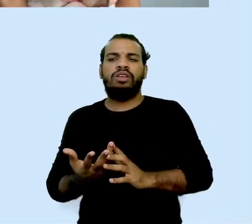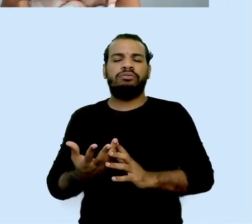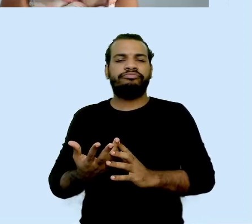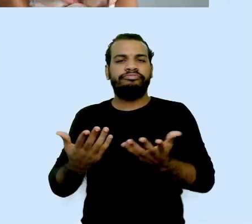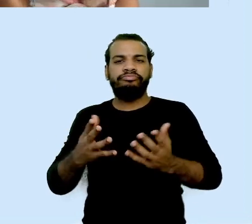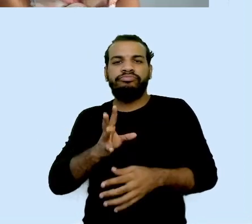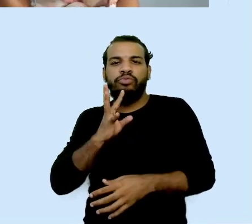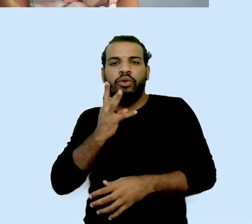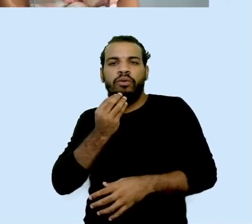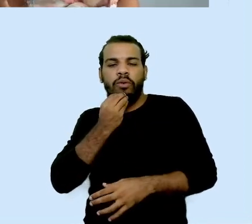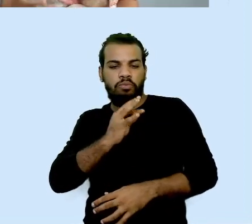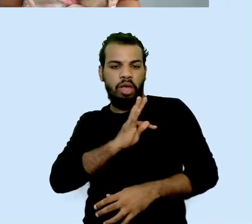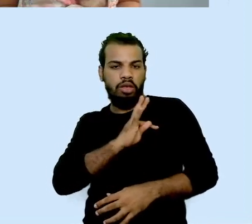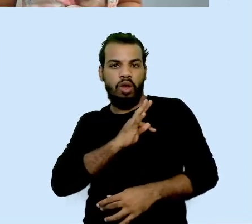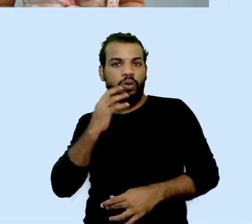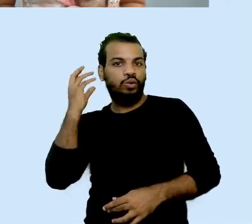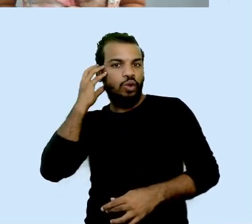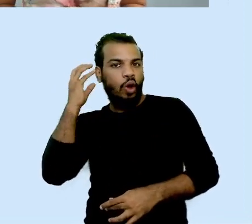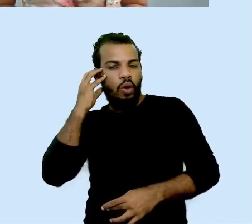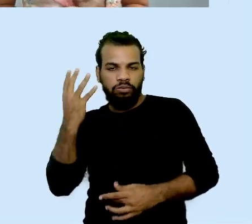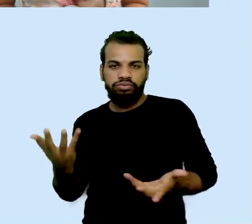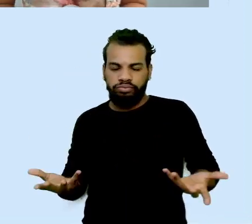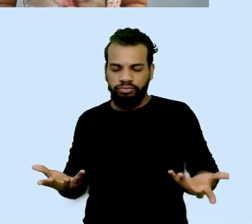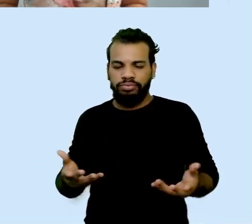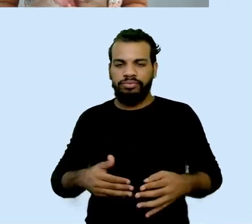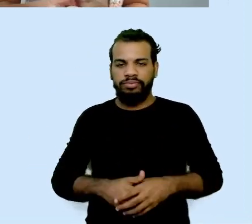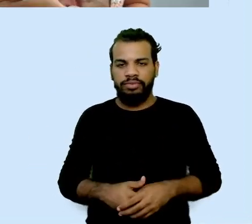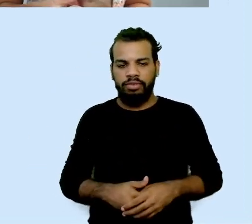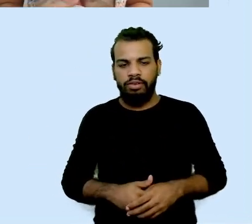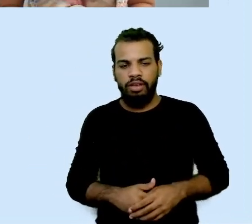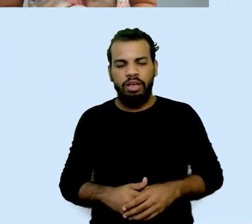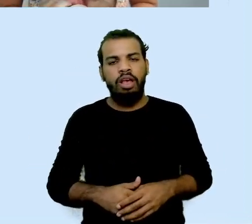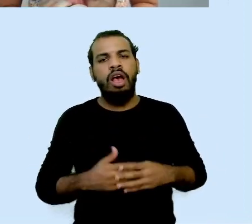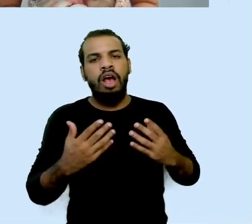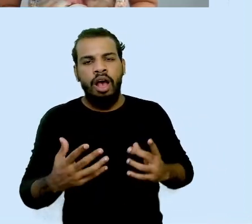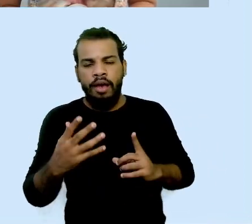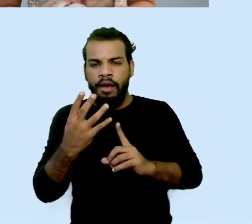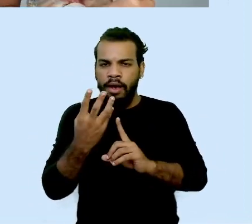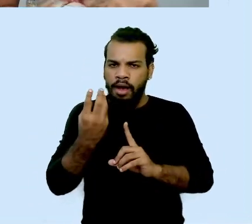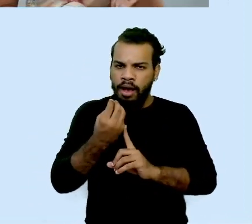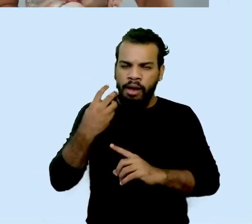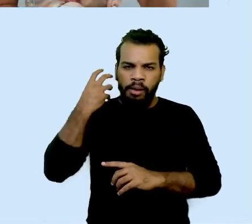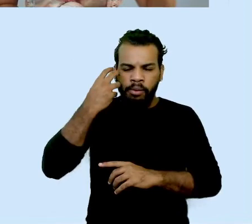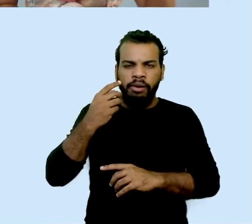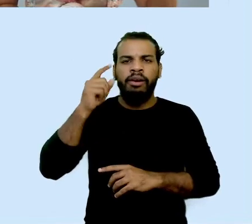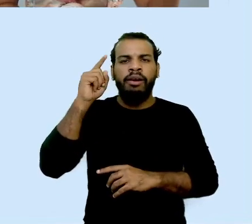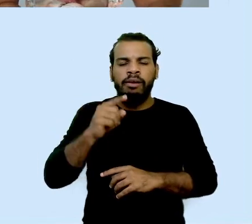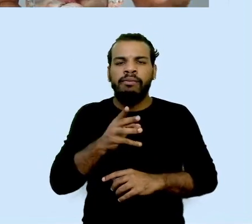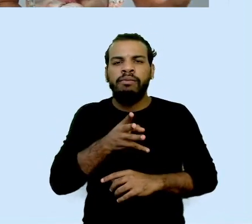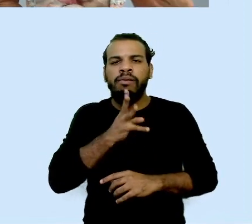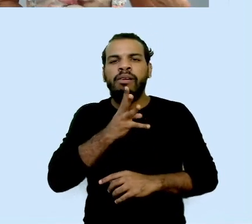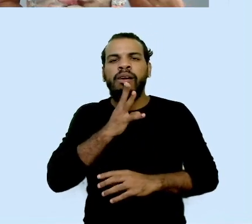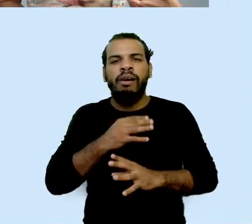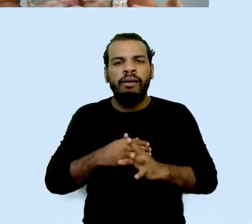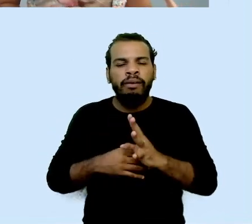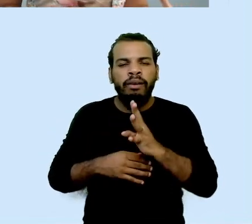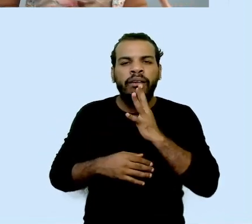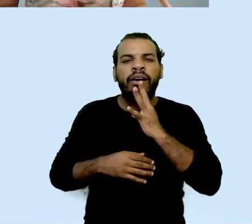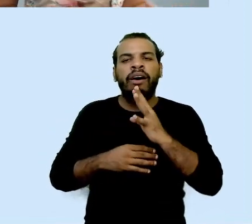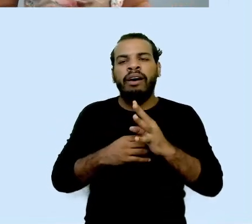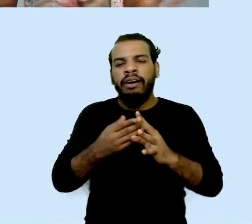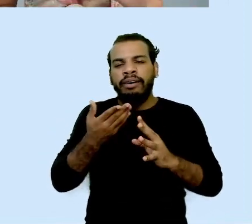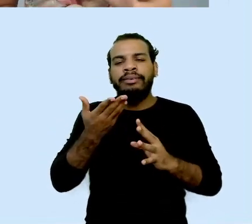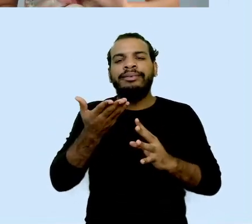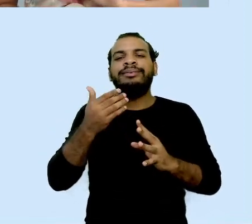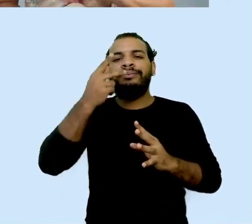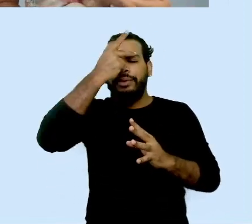estão envolvidos nessa produção musical. Assim, os artistas da música passaram a alcançar cada vez mais as